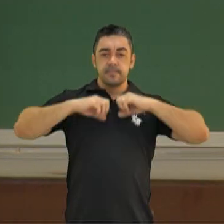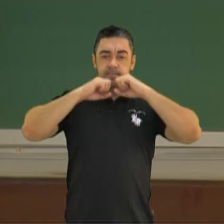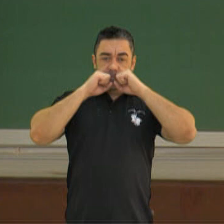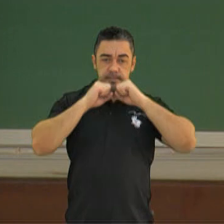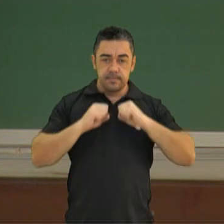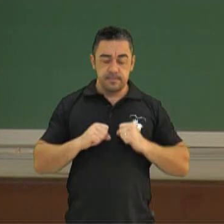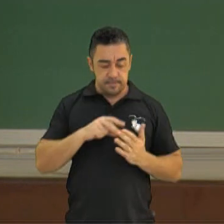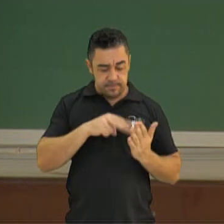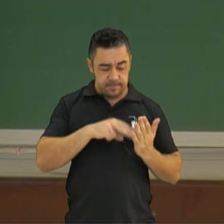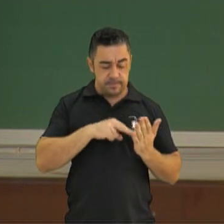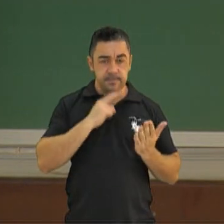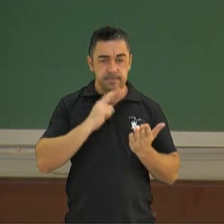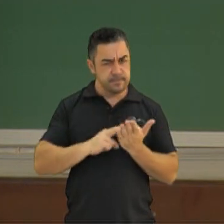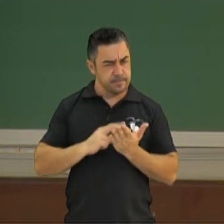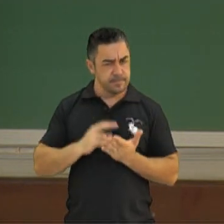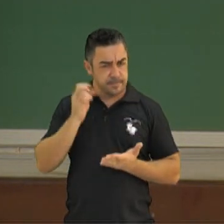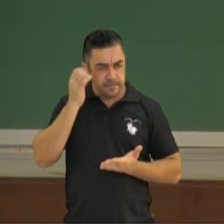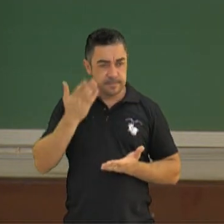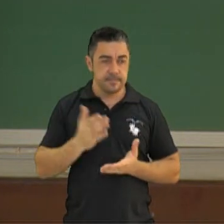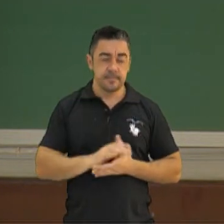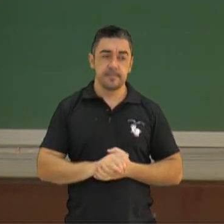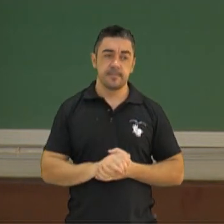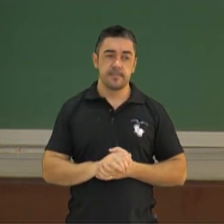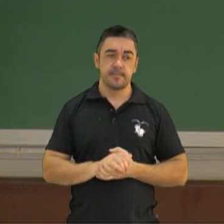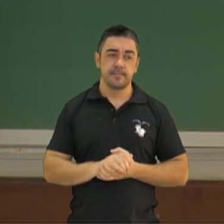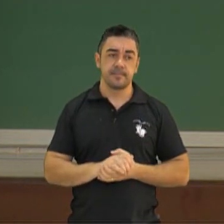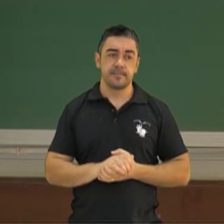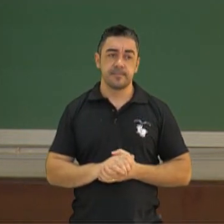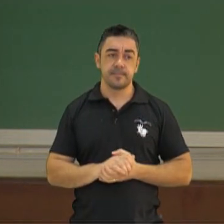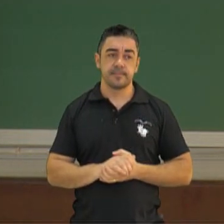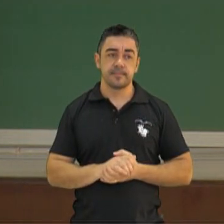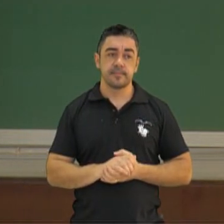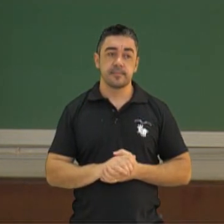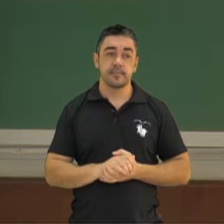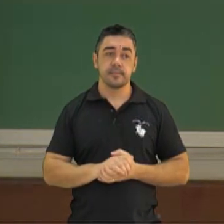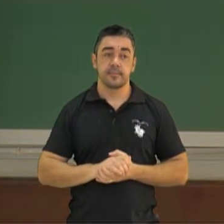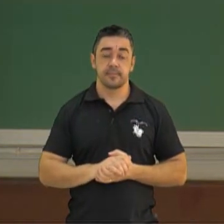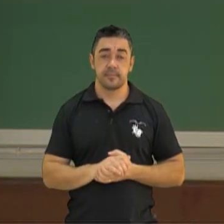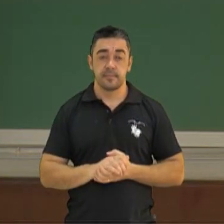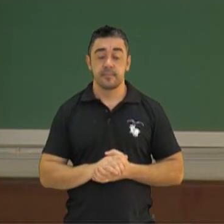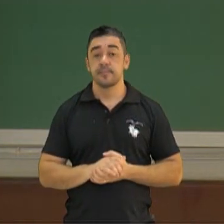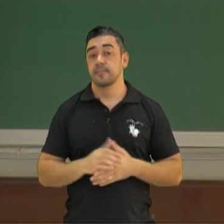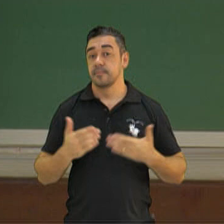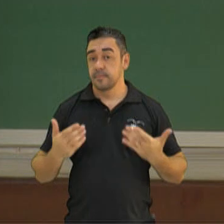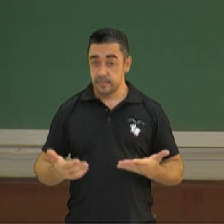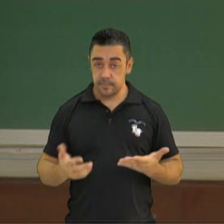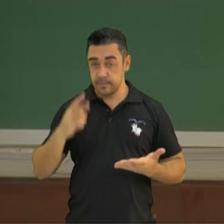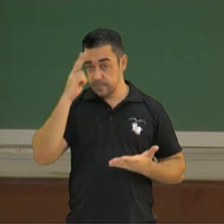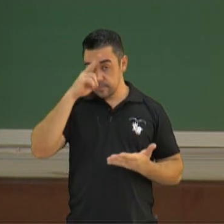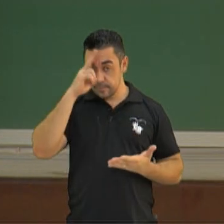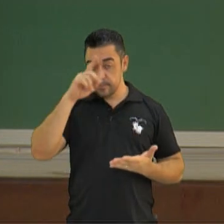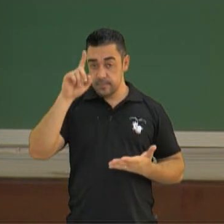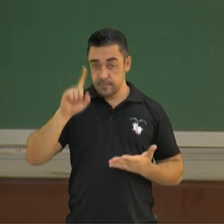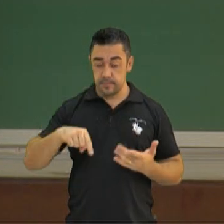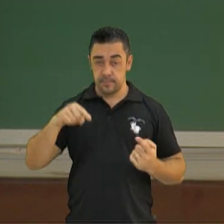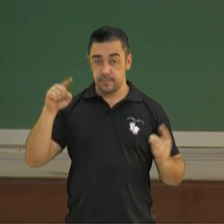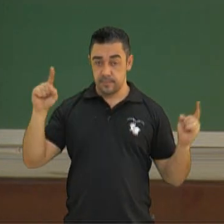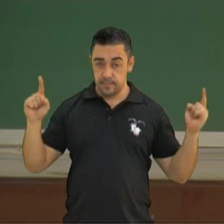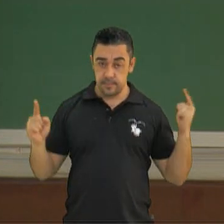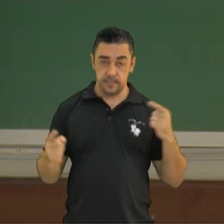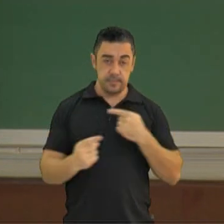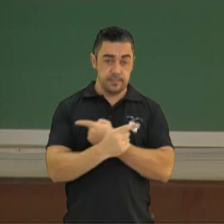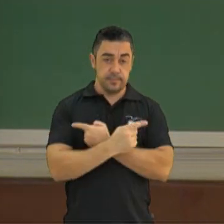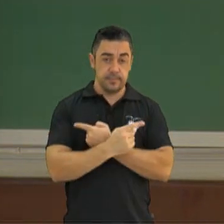as continhas, que são fáceis, né? Vamos para o próximo? Lembrando, as grandezas são ditas